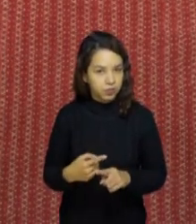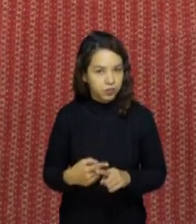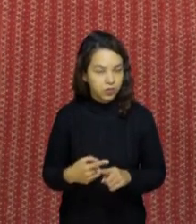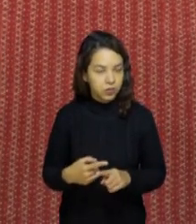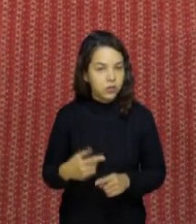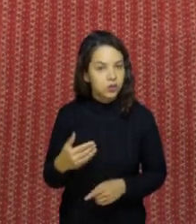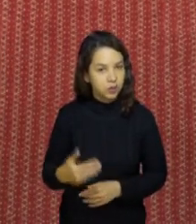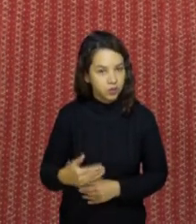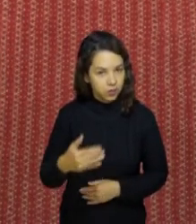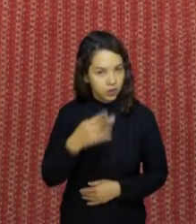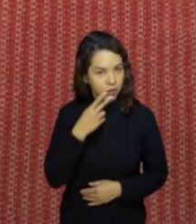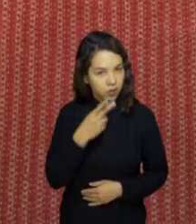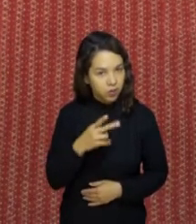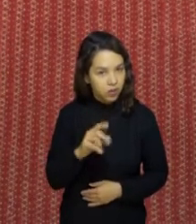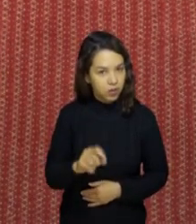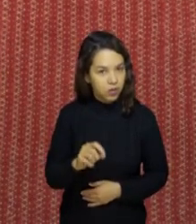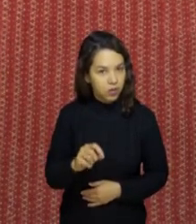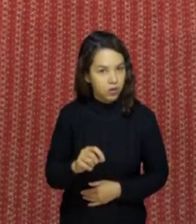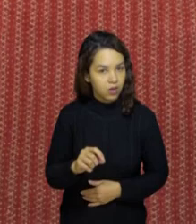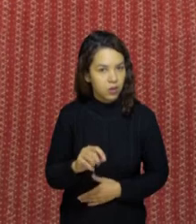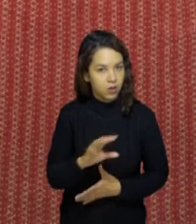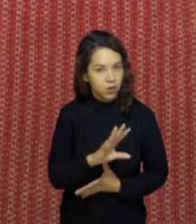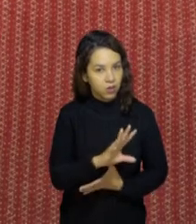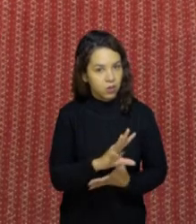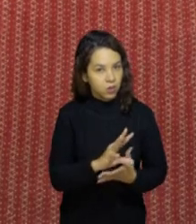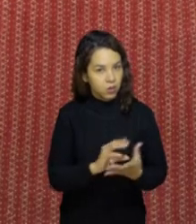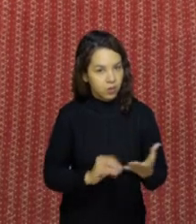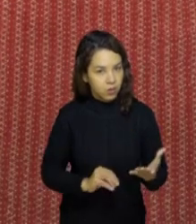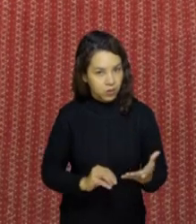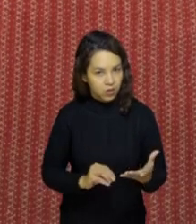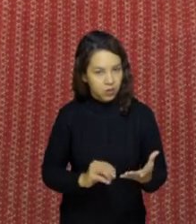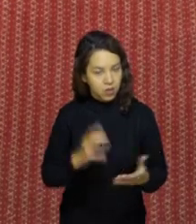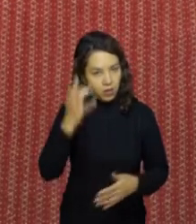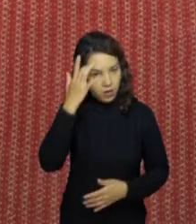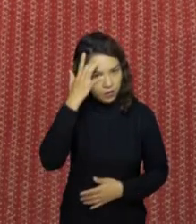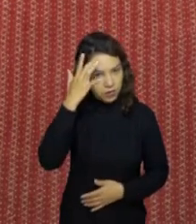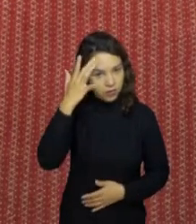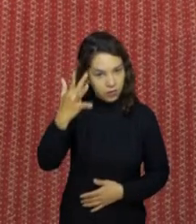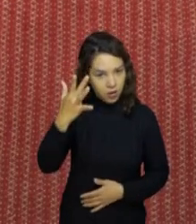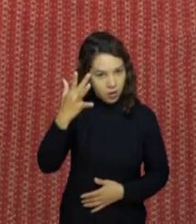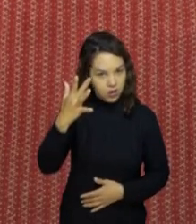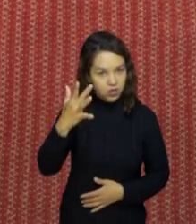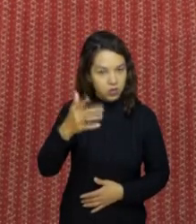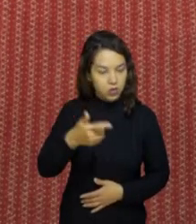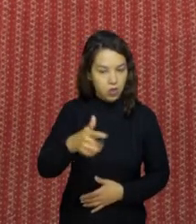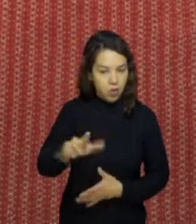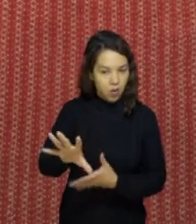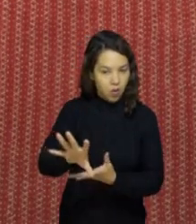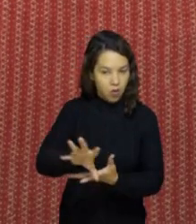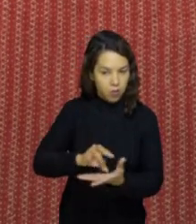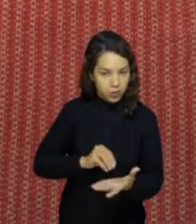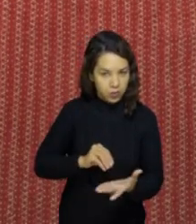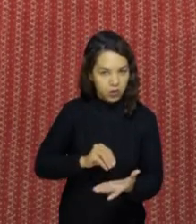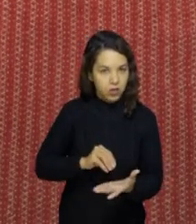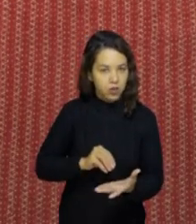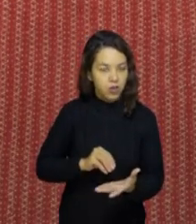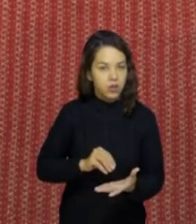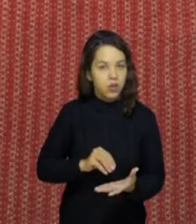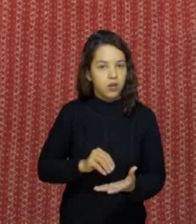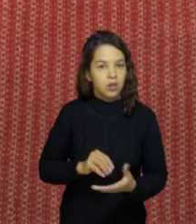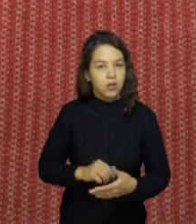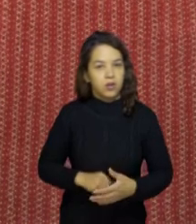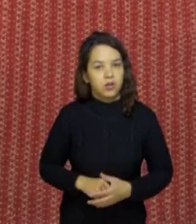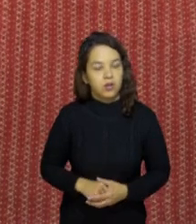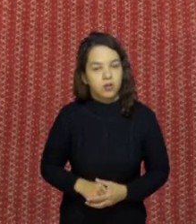digo, Petrelli, que copiar dos outros é fácil. Copia e cola, né? Ctrl-C,